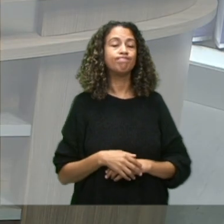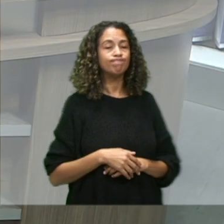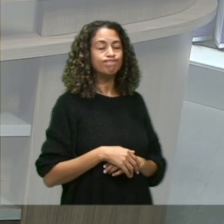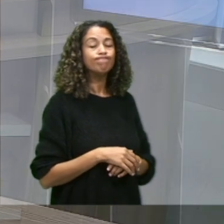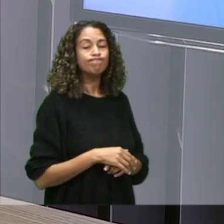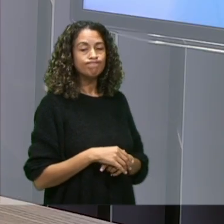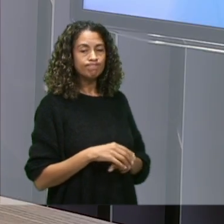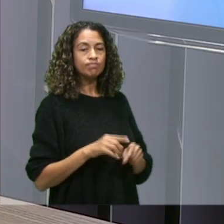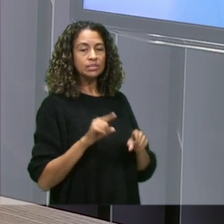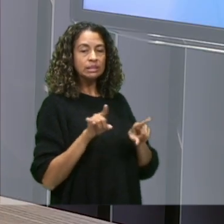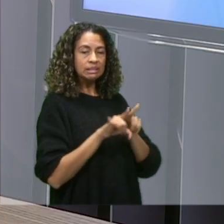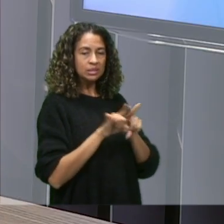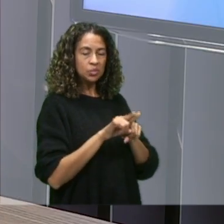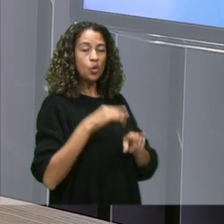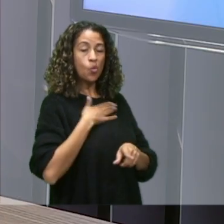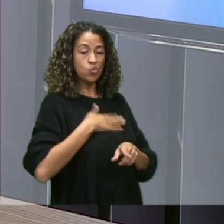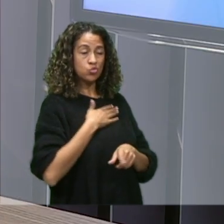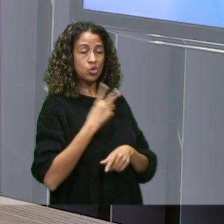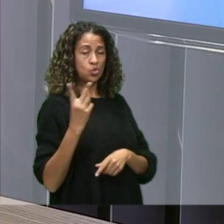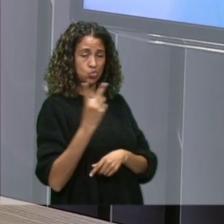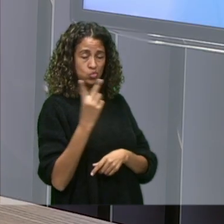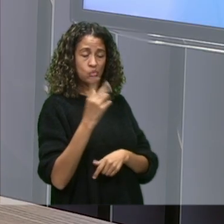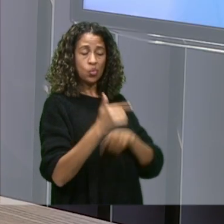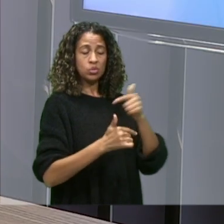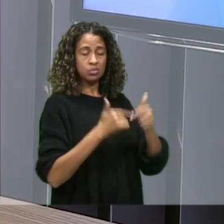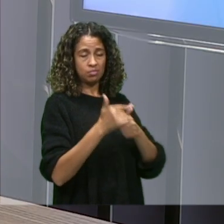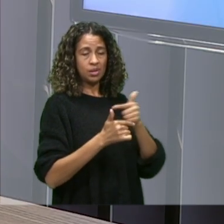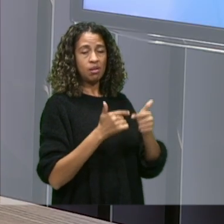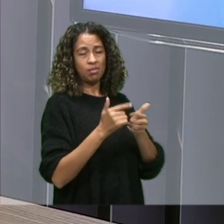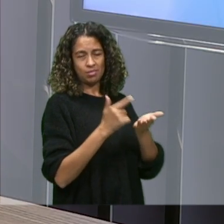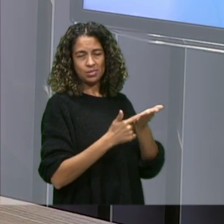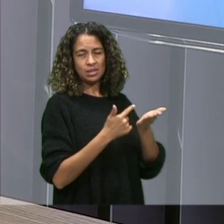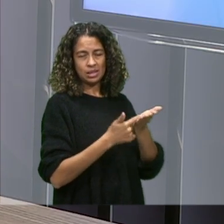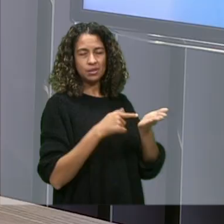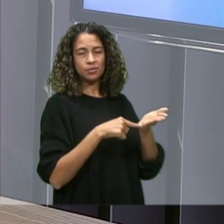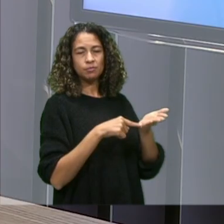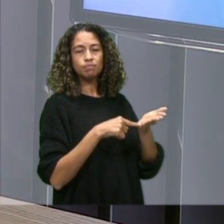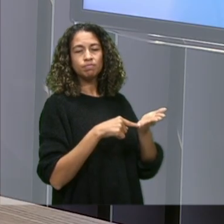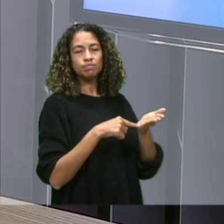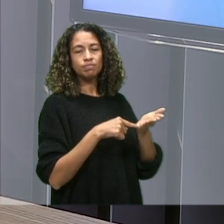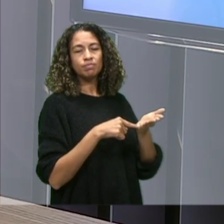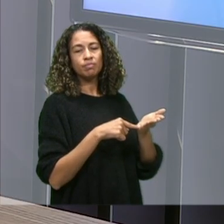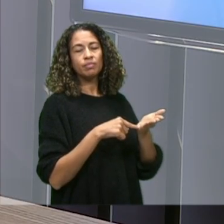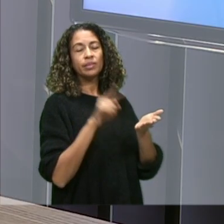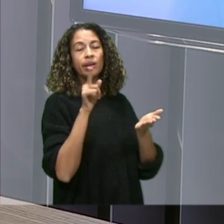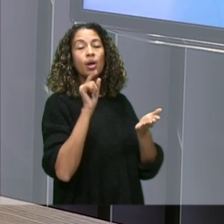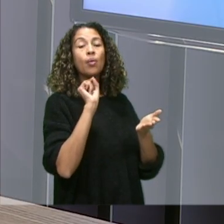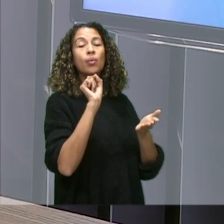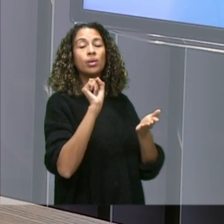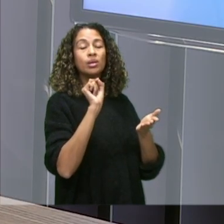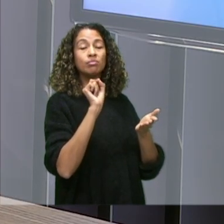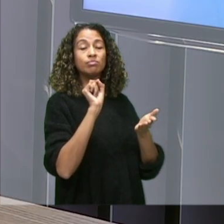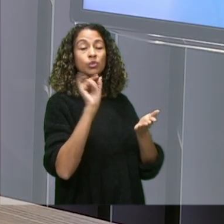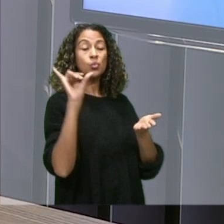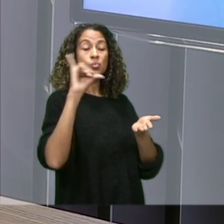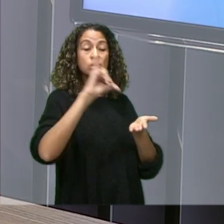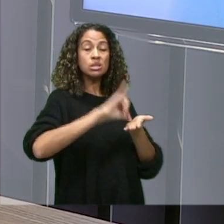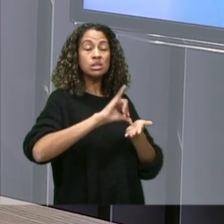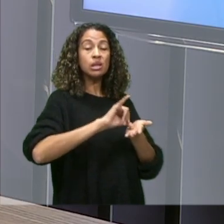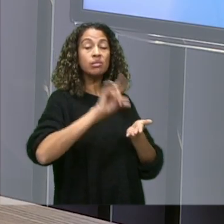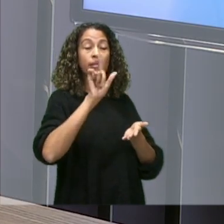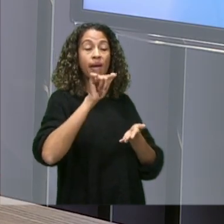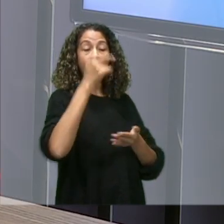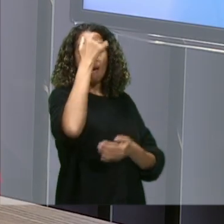bem interessante no trabalho de ambas, né, é essa questão de que o centro é a criança, a